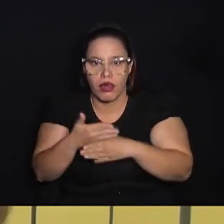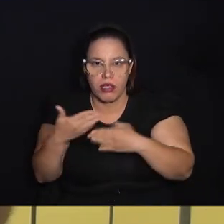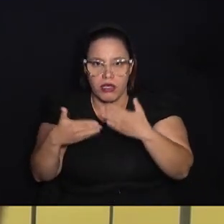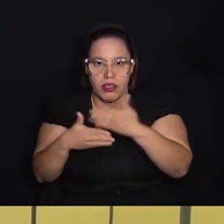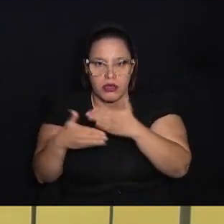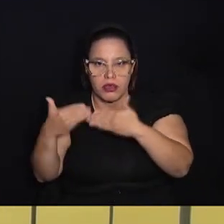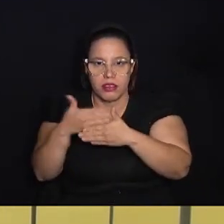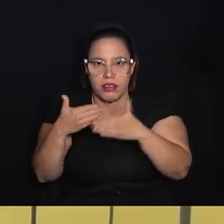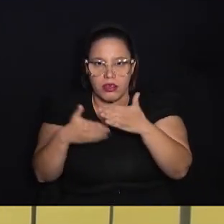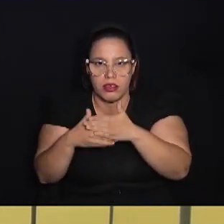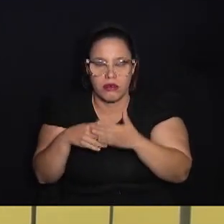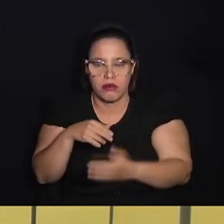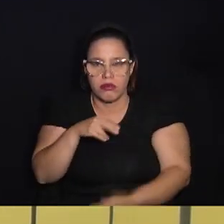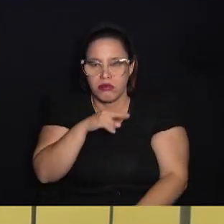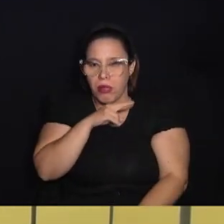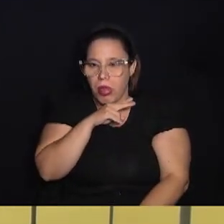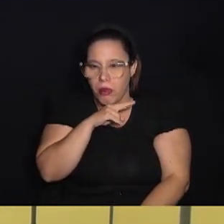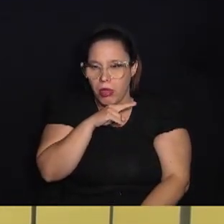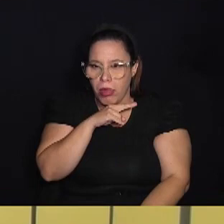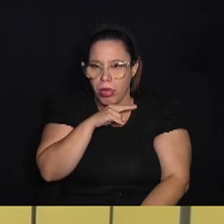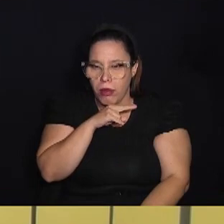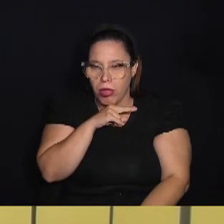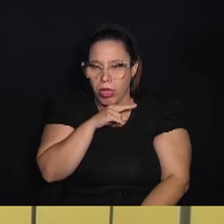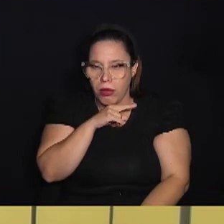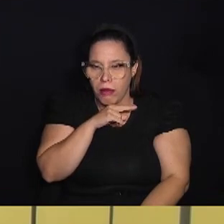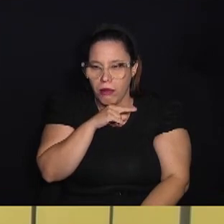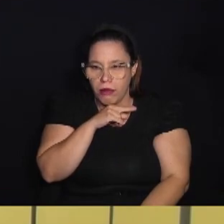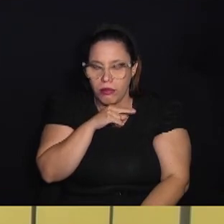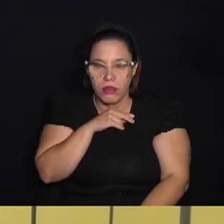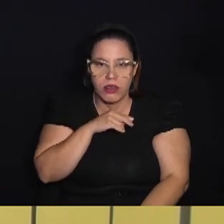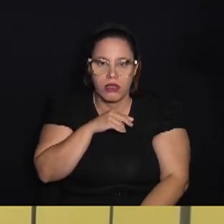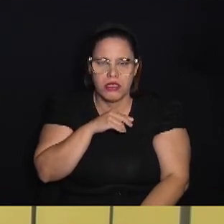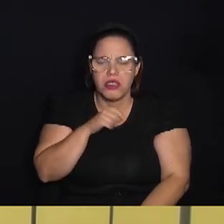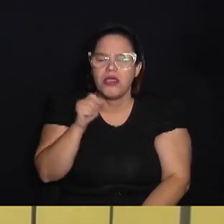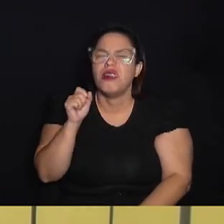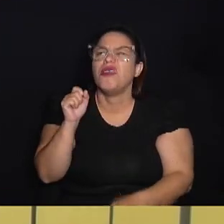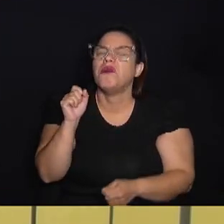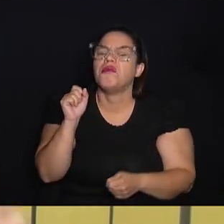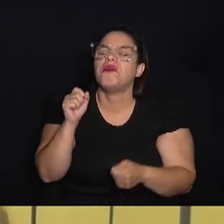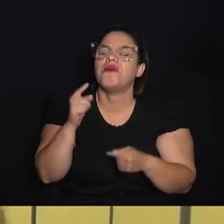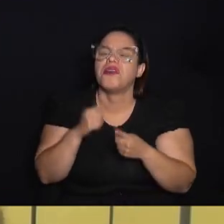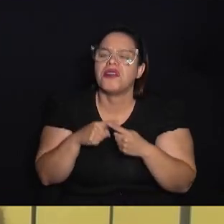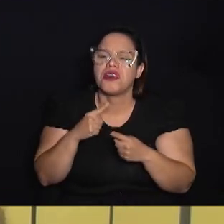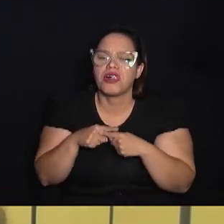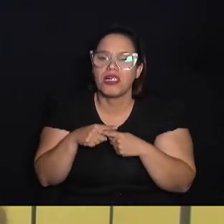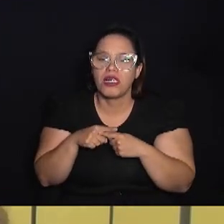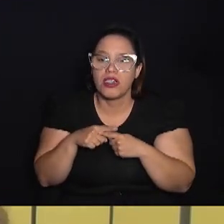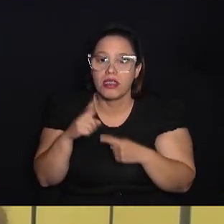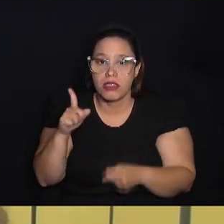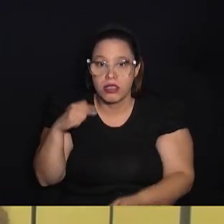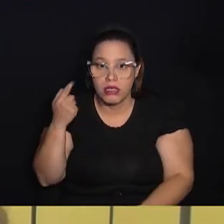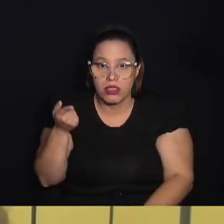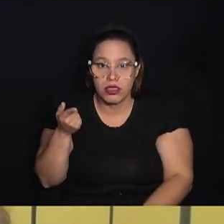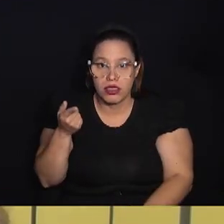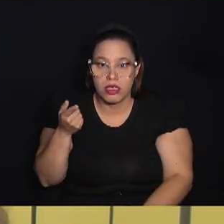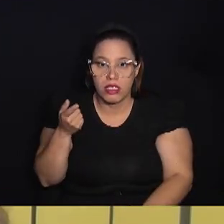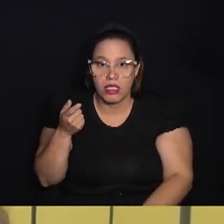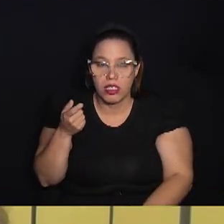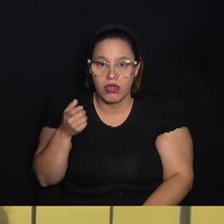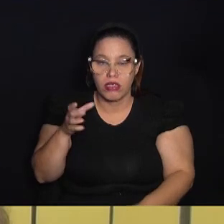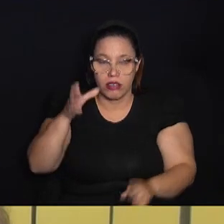que essa serpente e aí eu f a gente vai Juntando os pontinhos e fala por que que é uma serpente Por que que ali porque depois a gente tem a imagem na